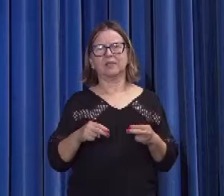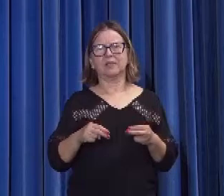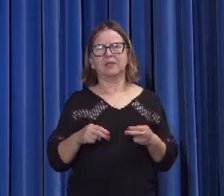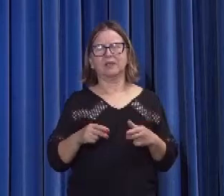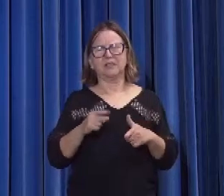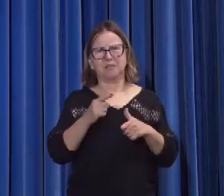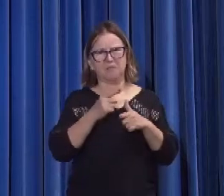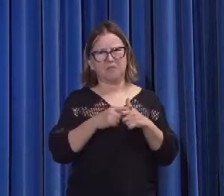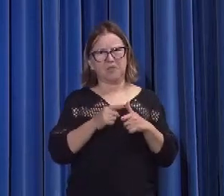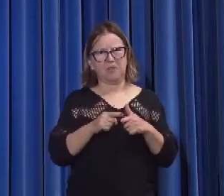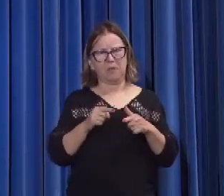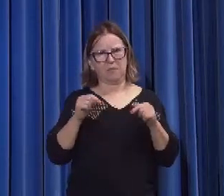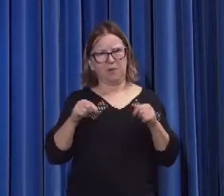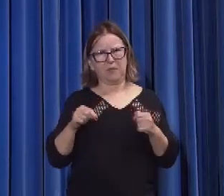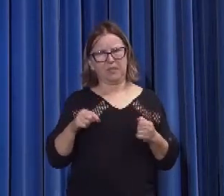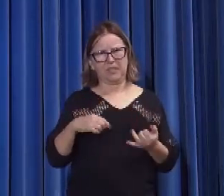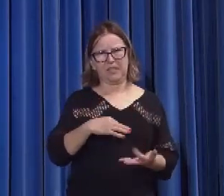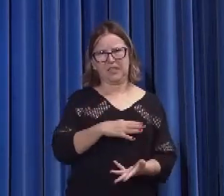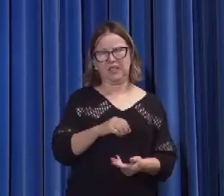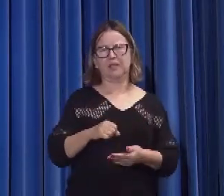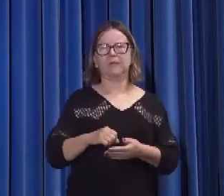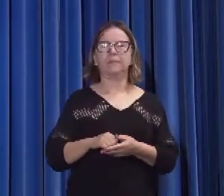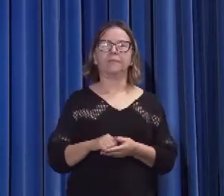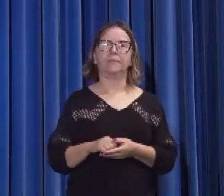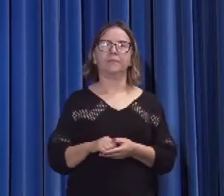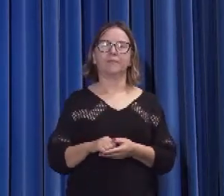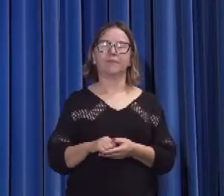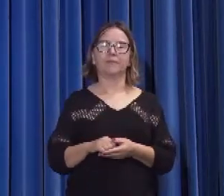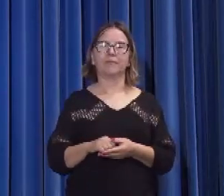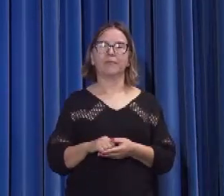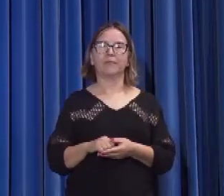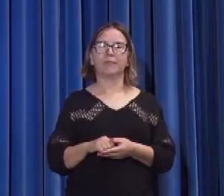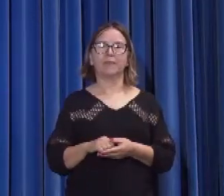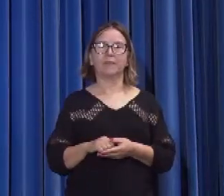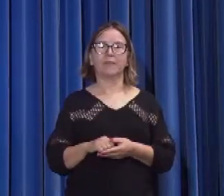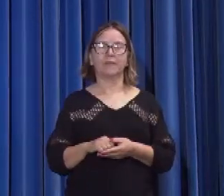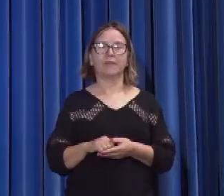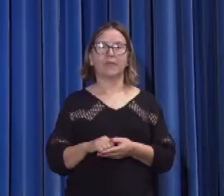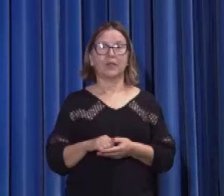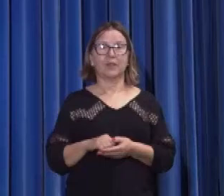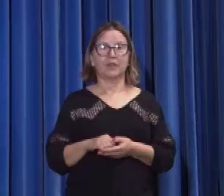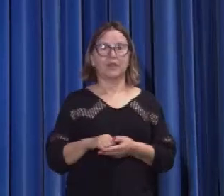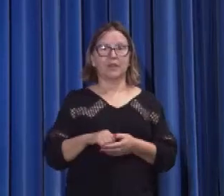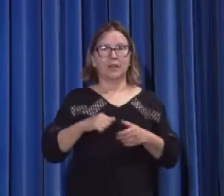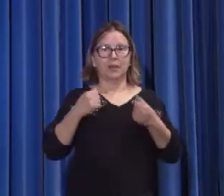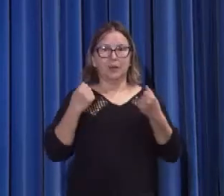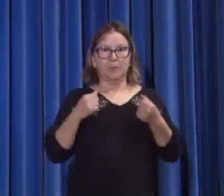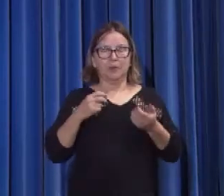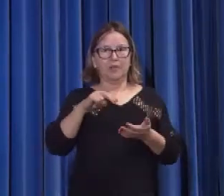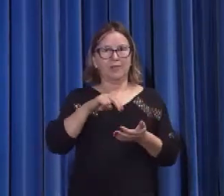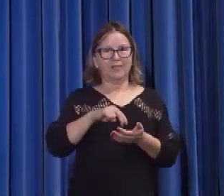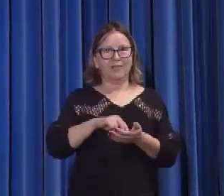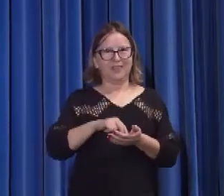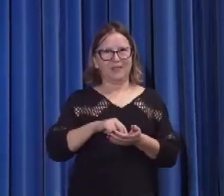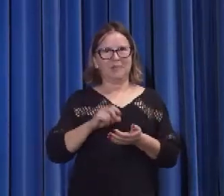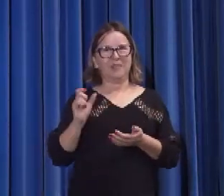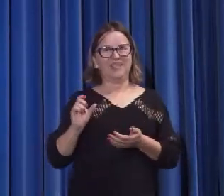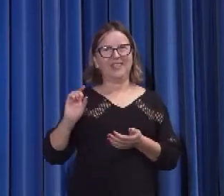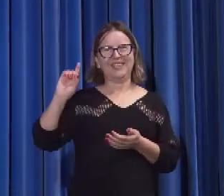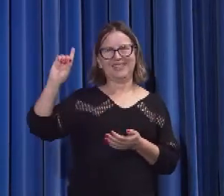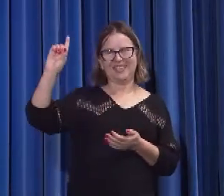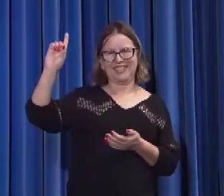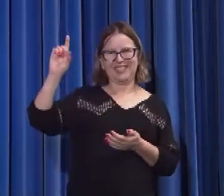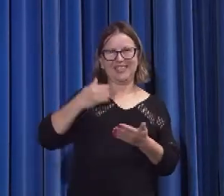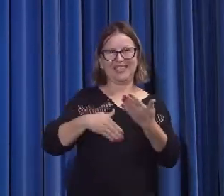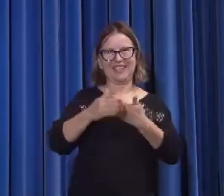naquilo que é algo negativo. Ponha os seus olhos na palavra e pela fé creia e viva por